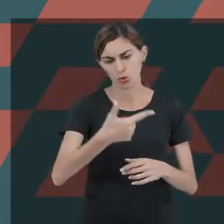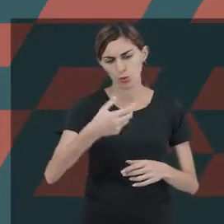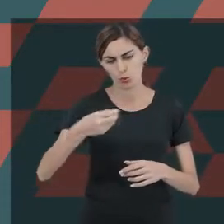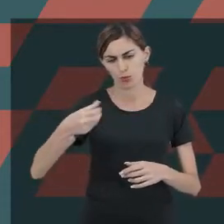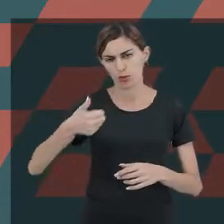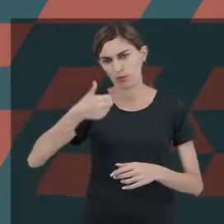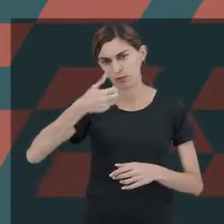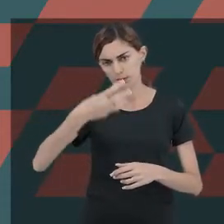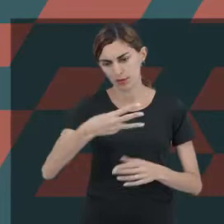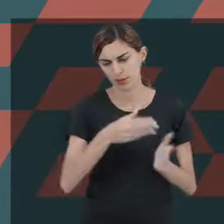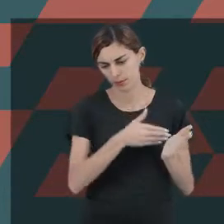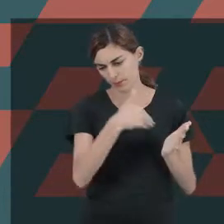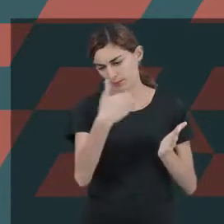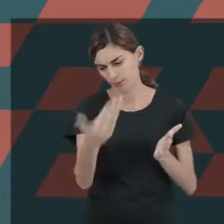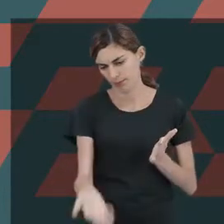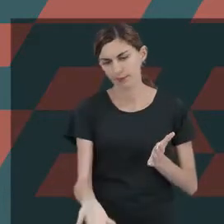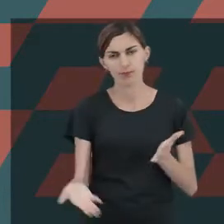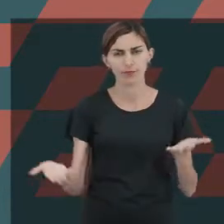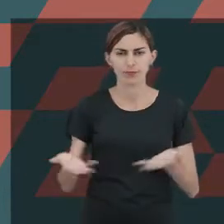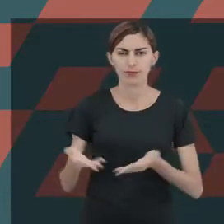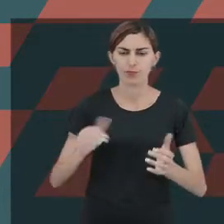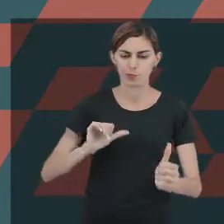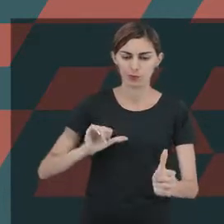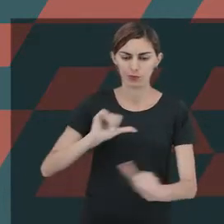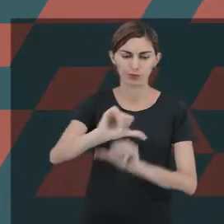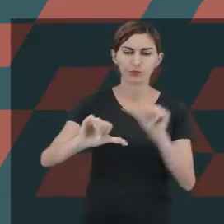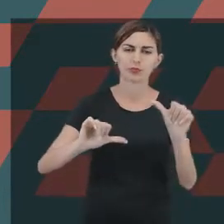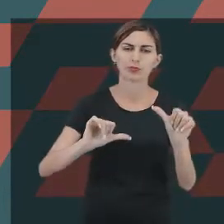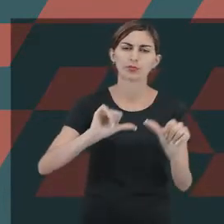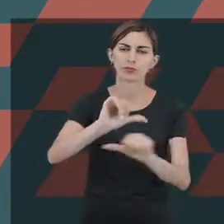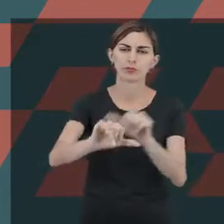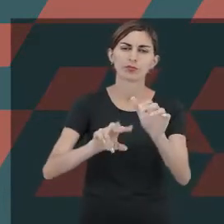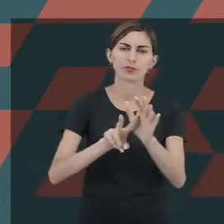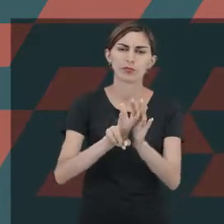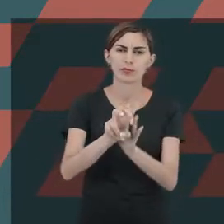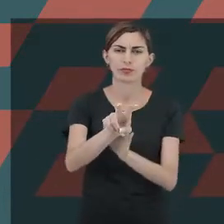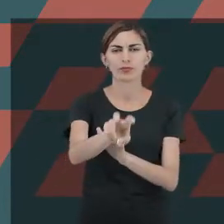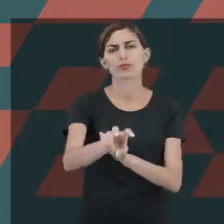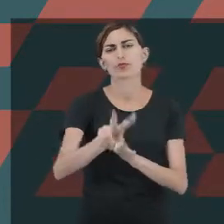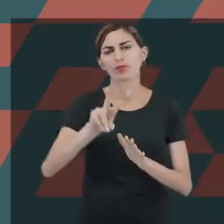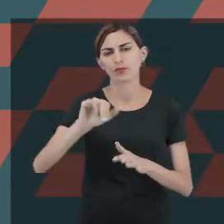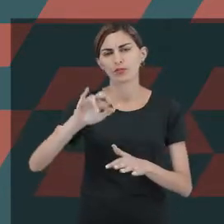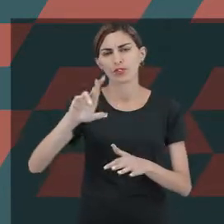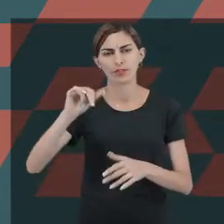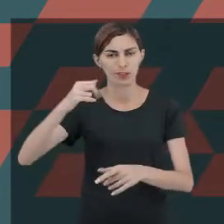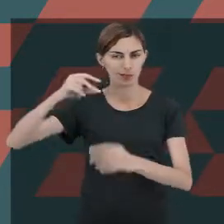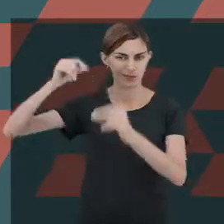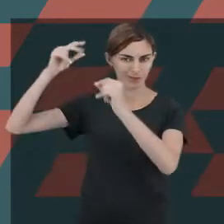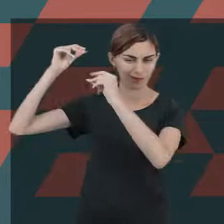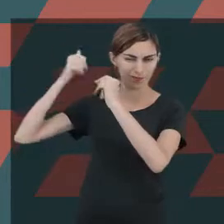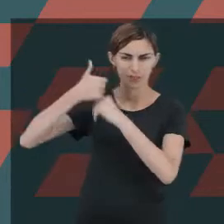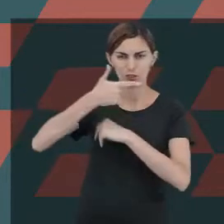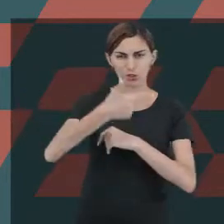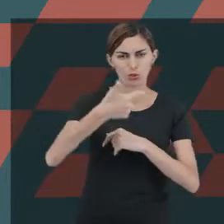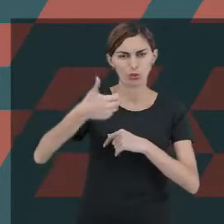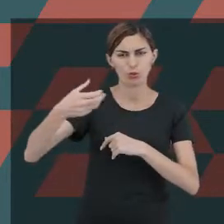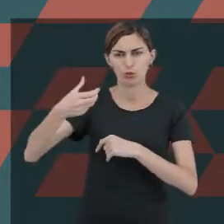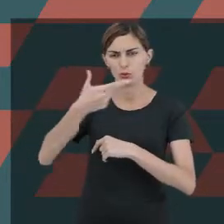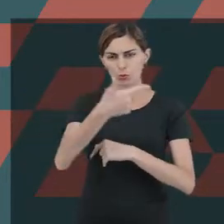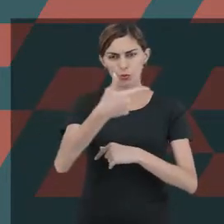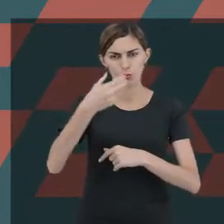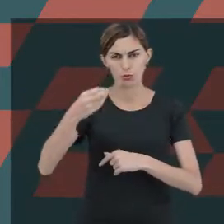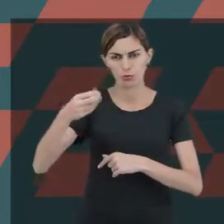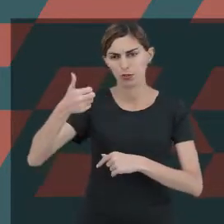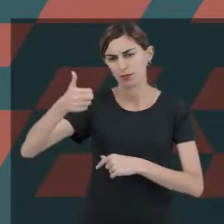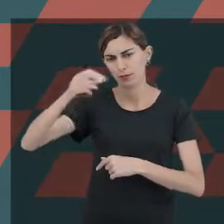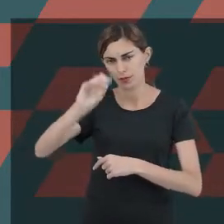no vírus e depois você avaliando a infecção do vírus, o vírus anterior a 2010 e o vírus atual,